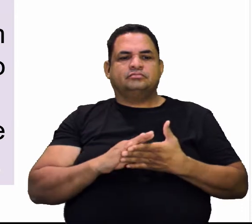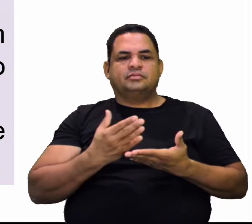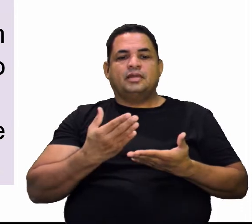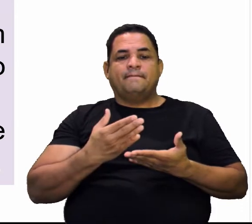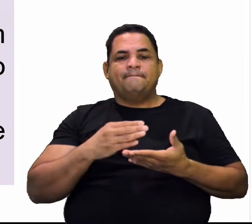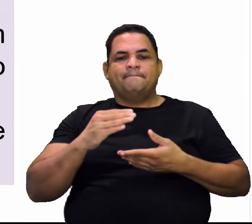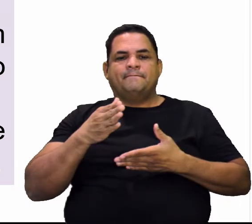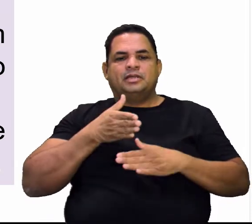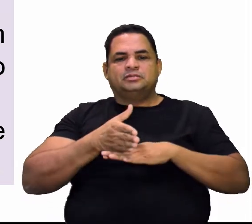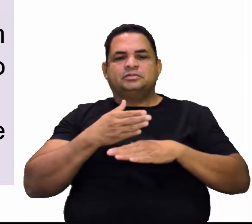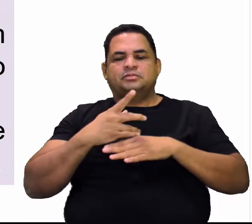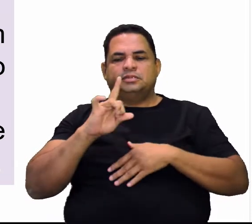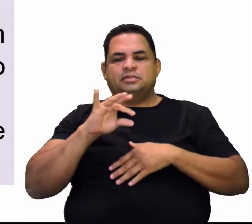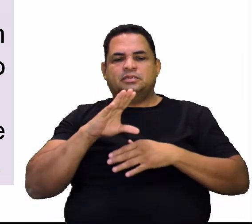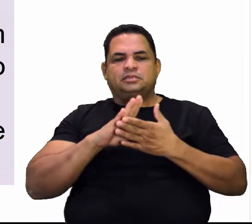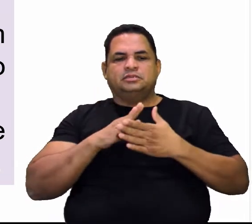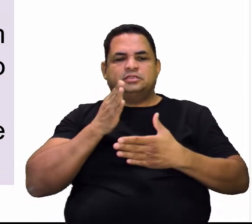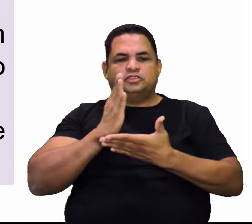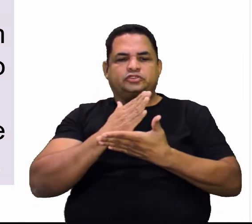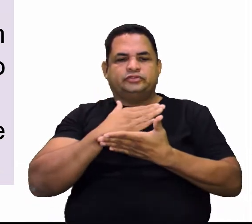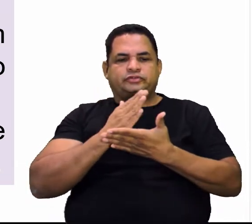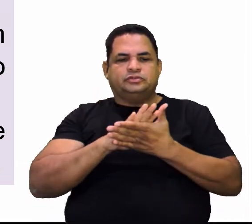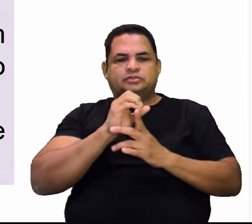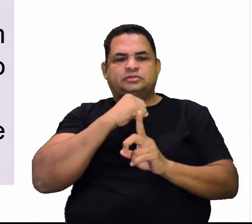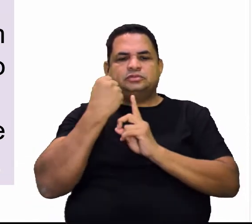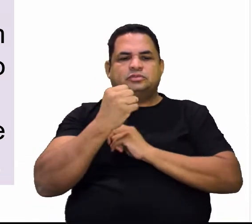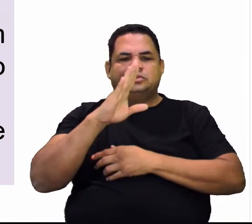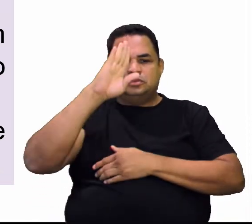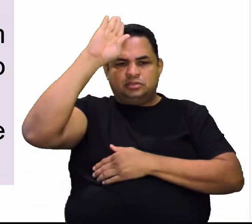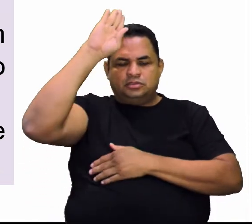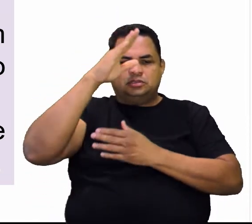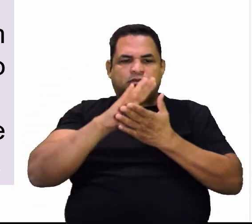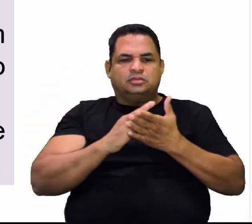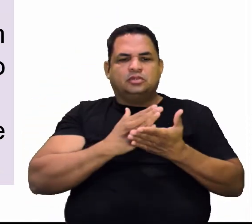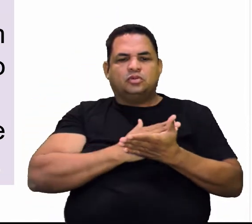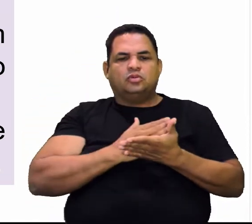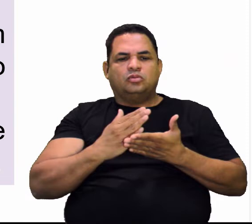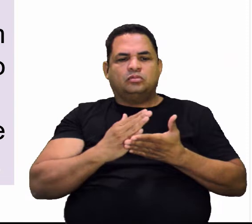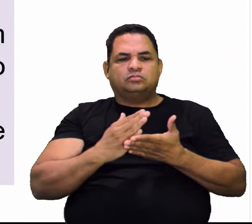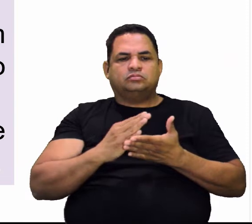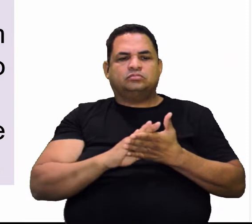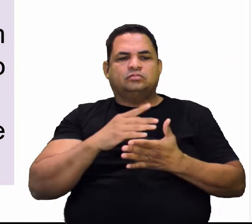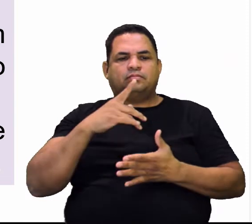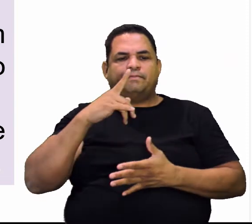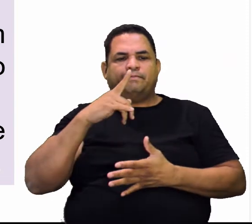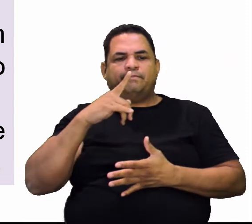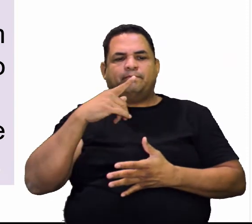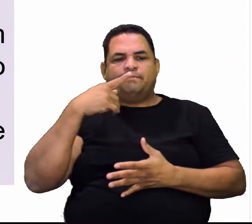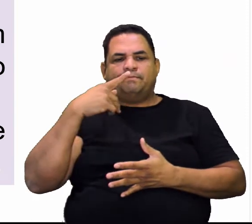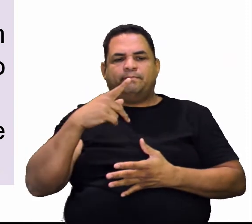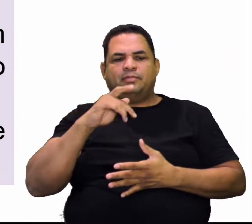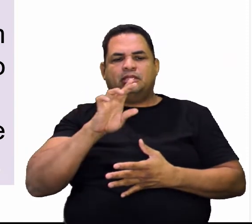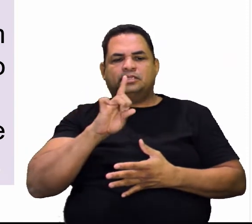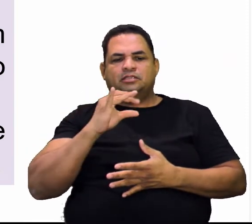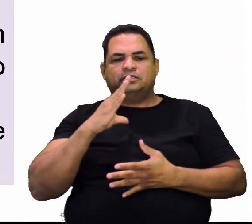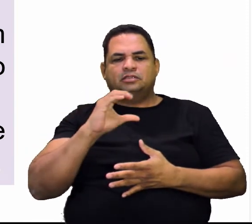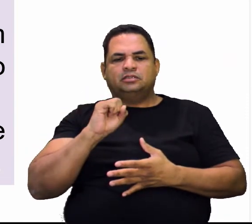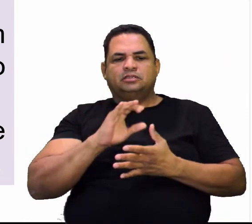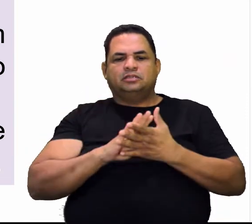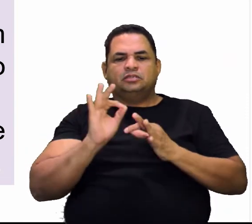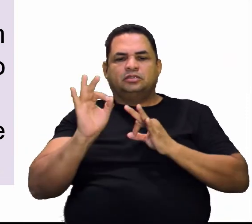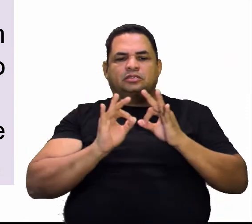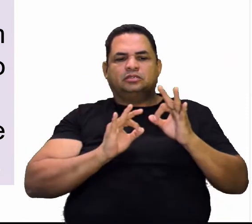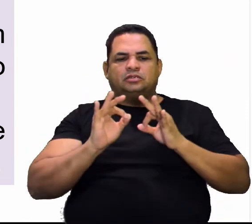plebiscito. A divisão social de Roma, então, passou a ser entre patrícios